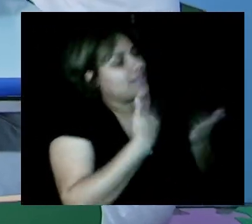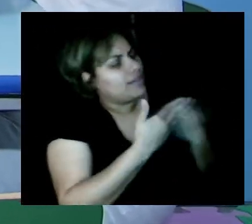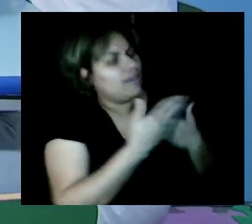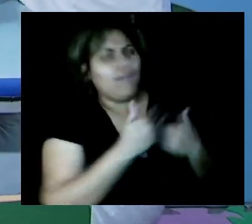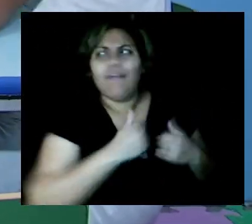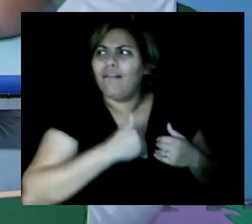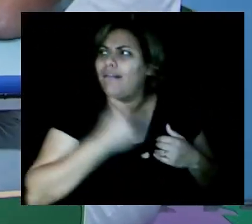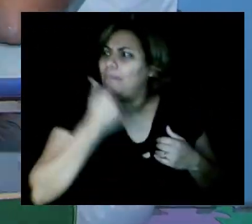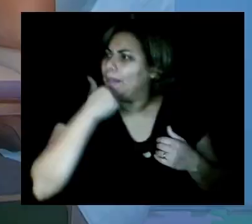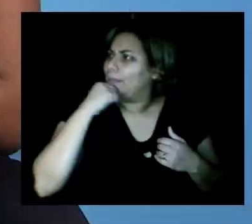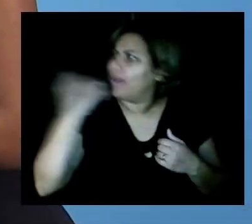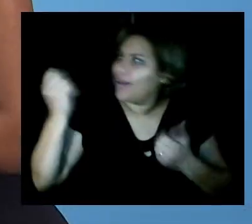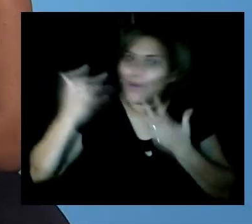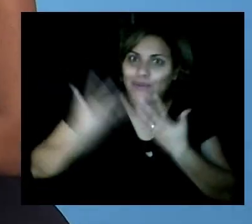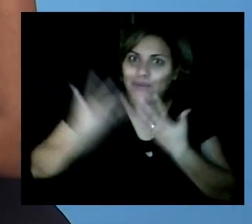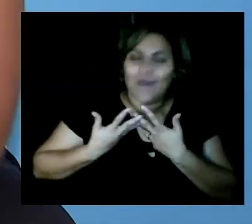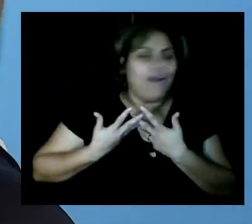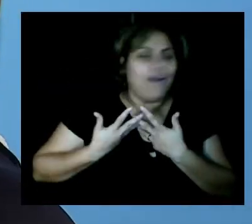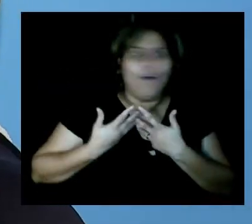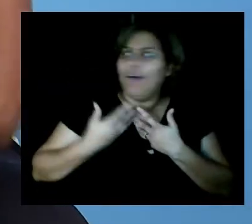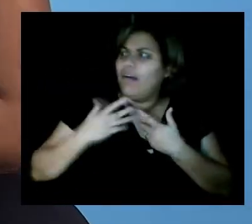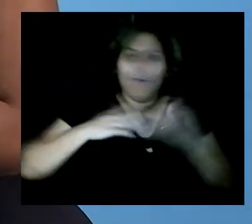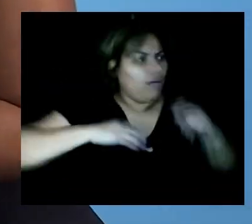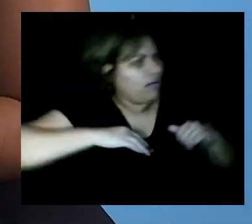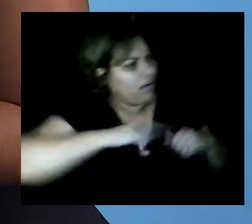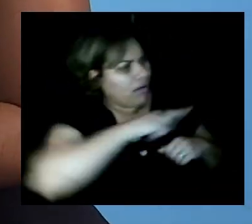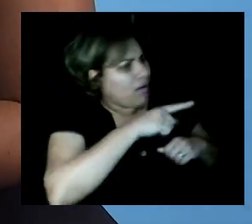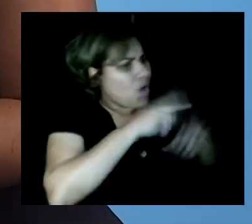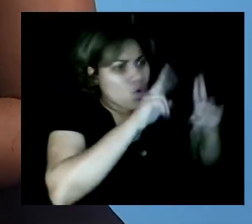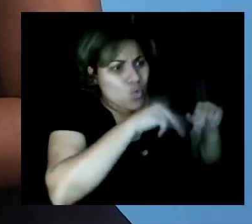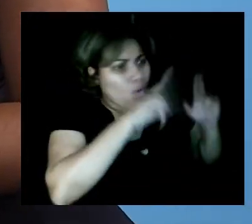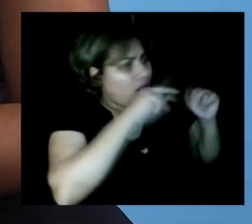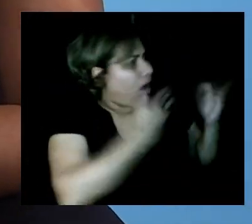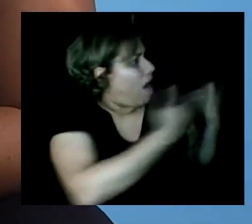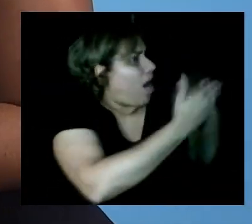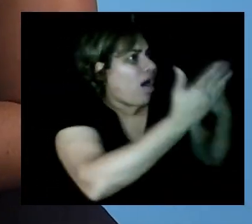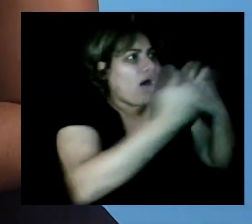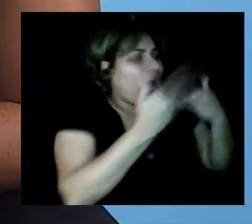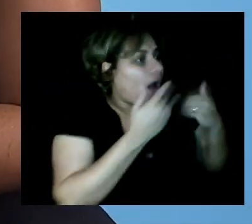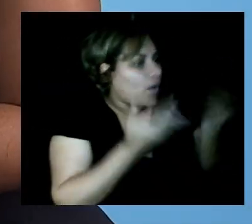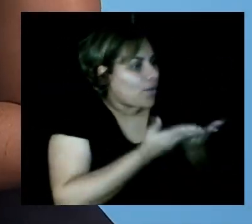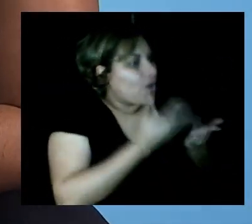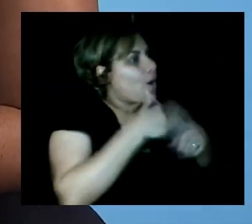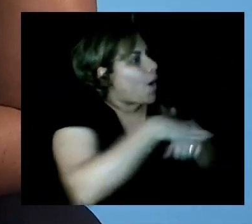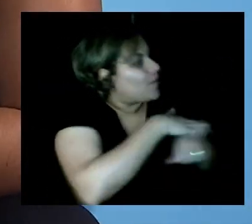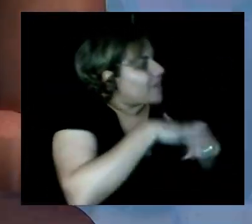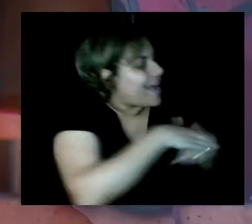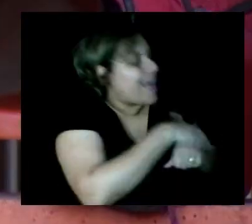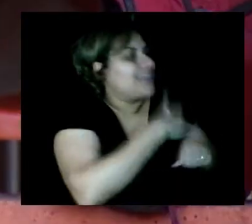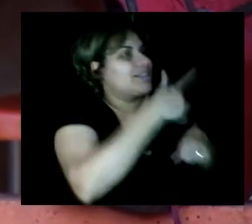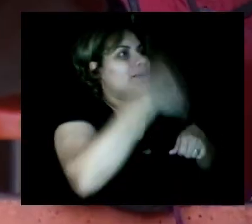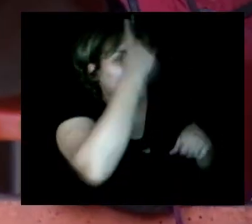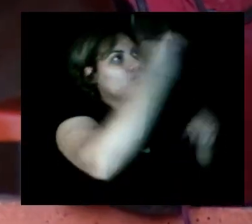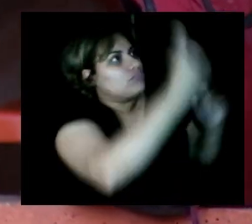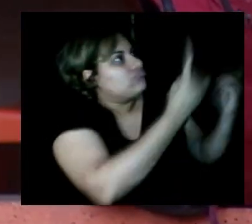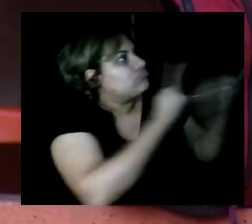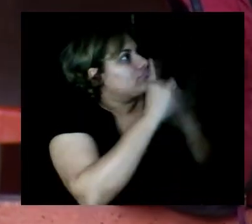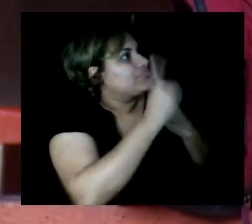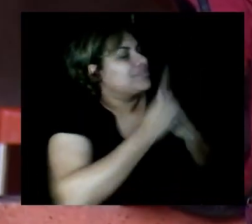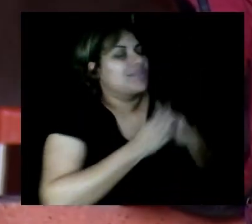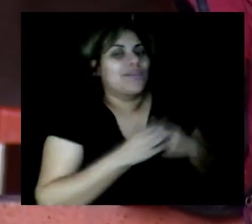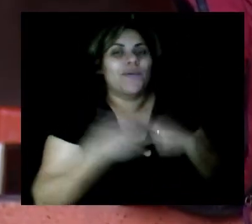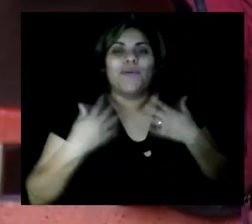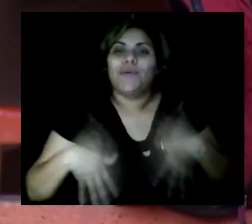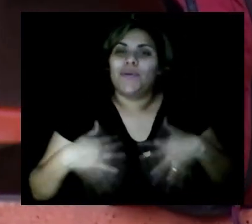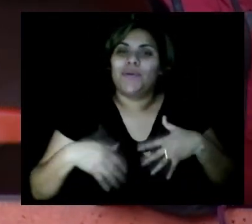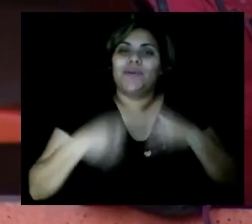com você, porque ele não falava com ninguém, hoje ele conversa, ele fala com mais gente. Eu falei, então...